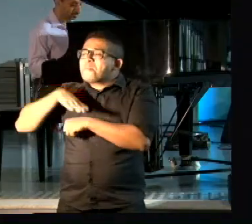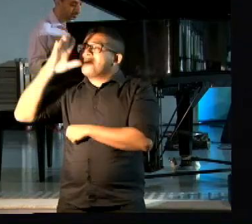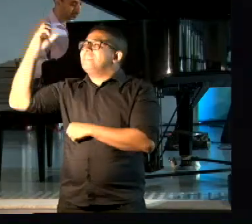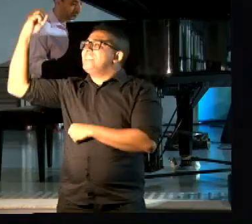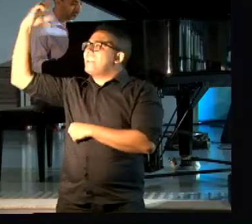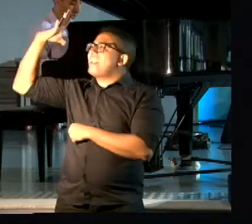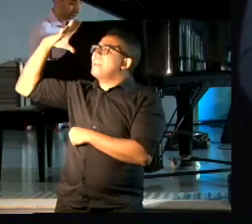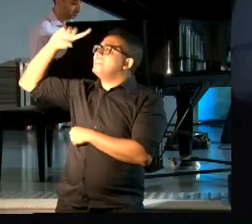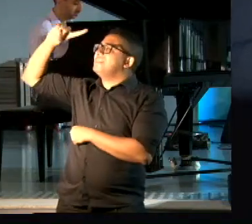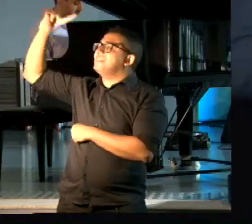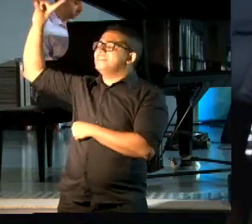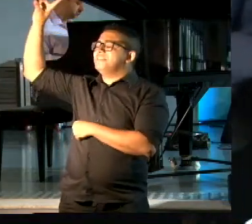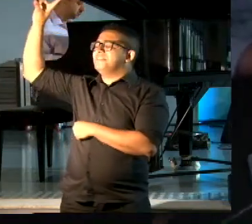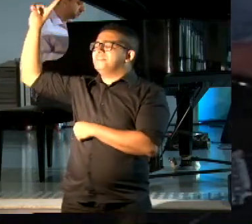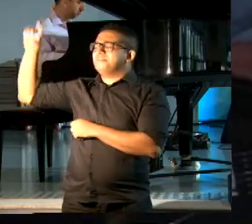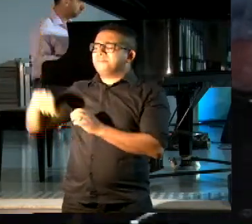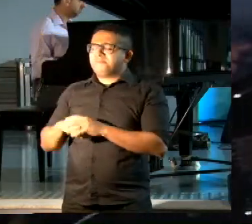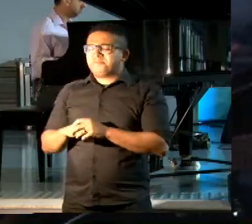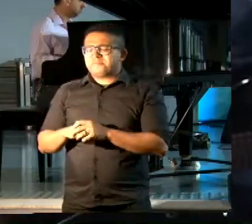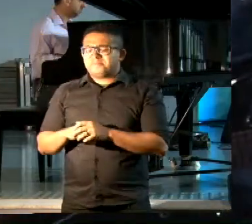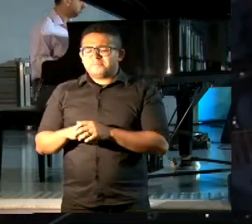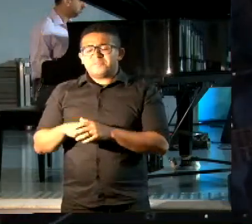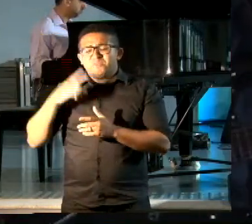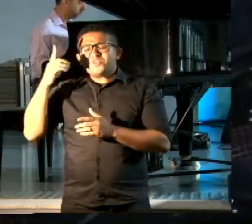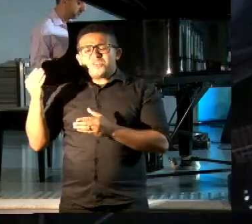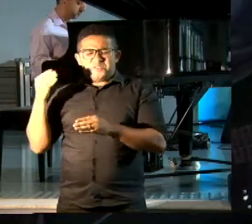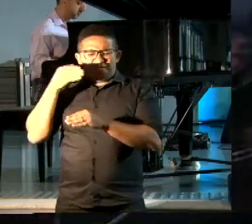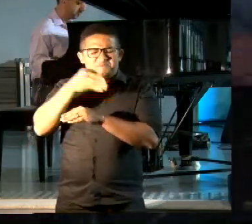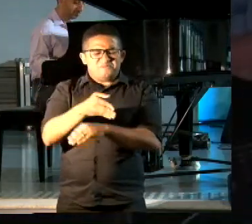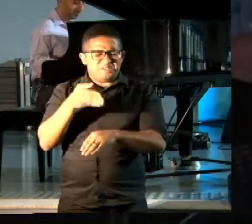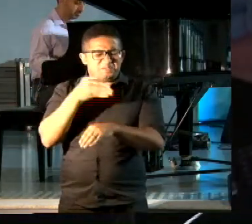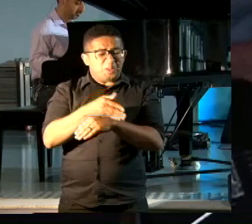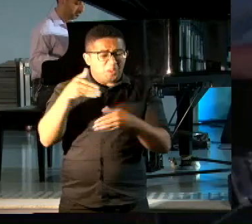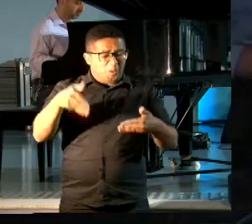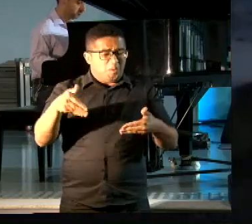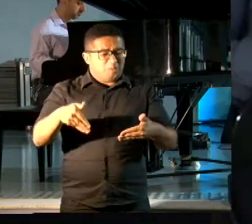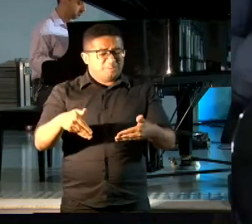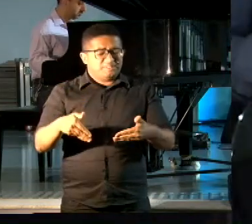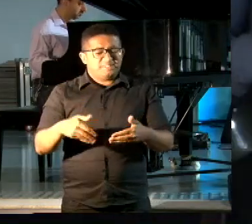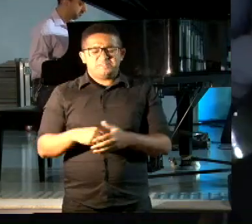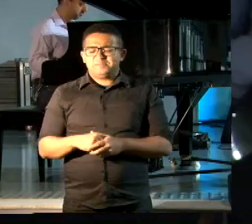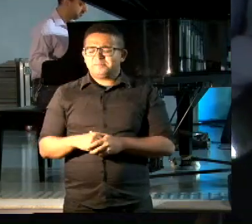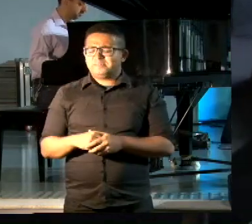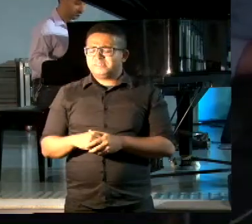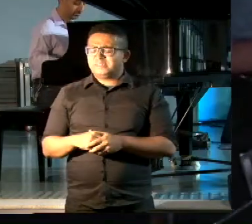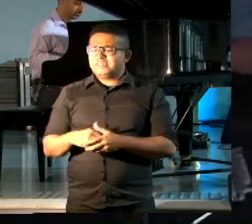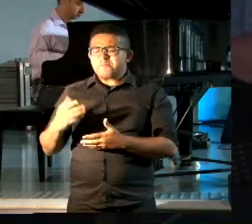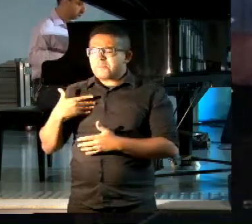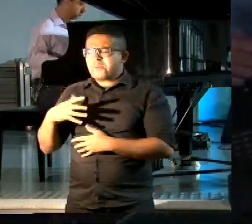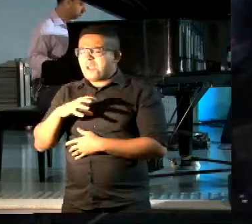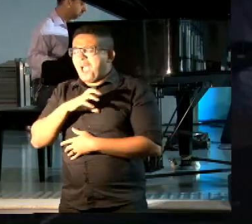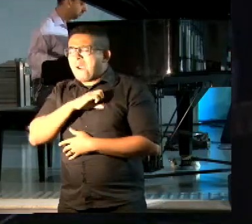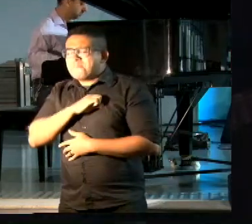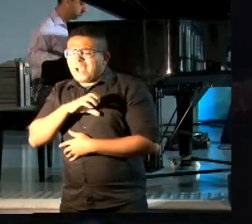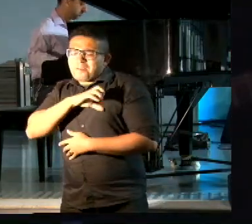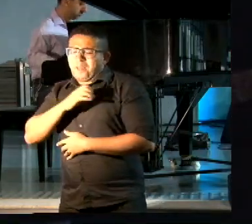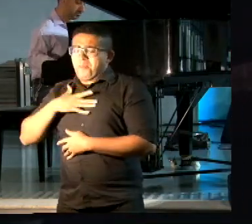graça. E se você entrou aqui hoje, meu amado, amado do meu